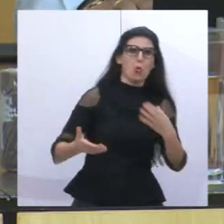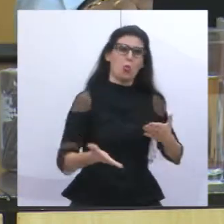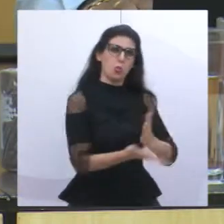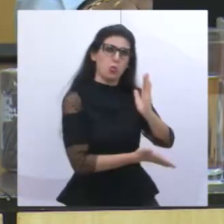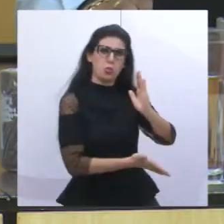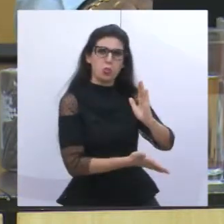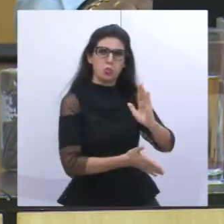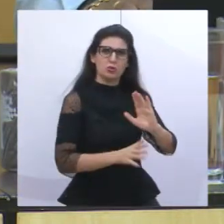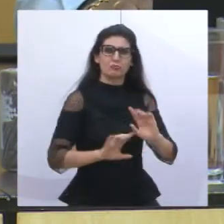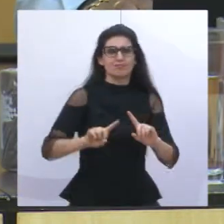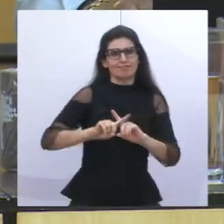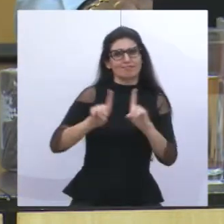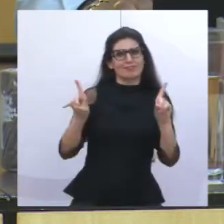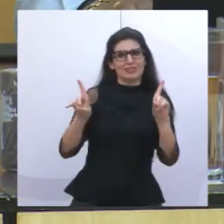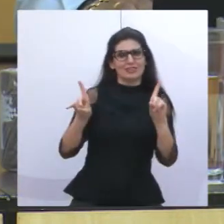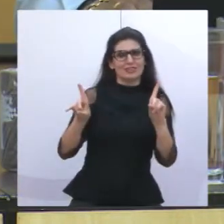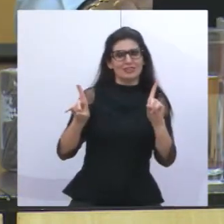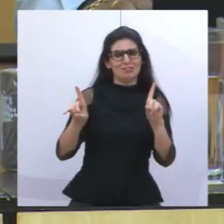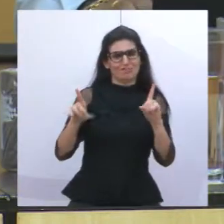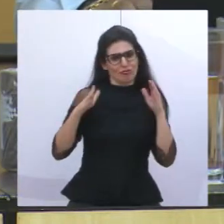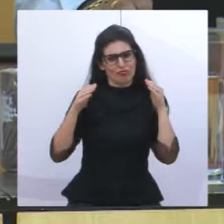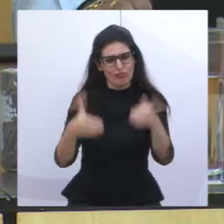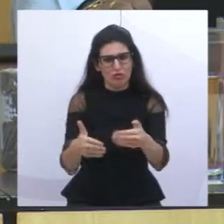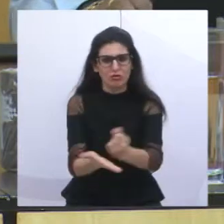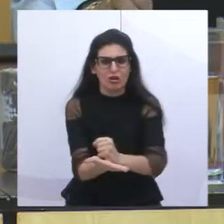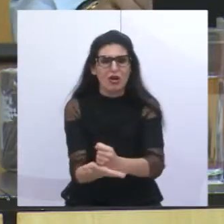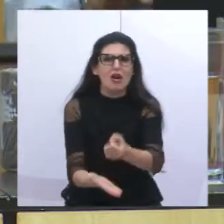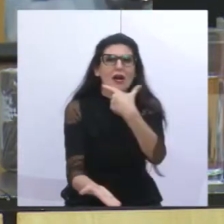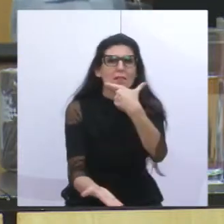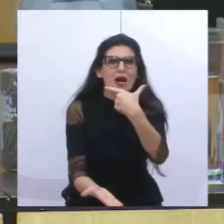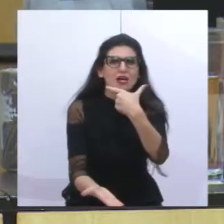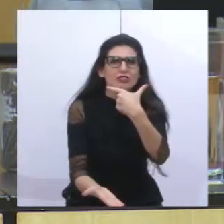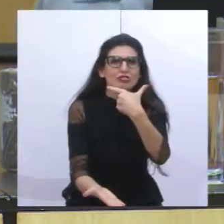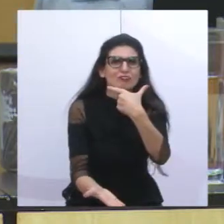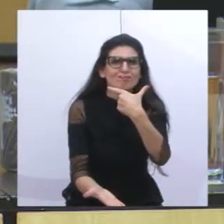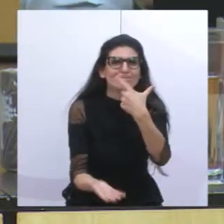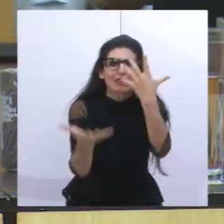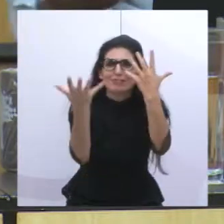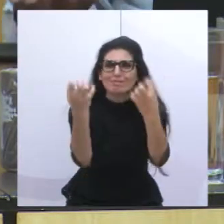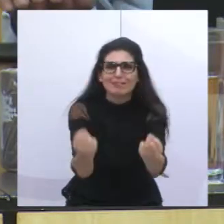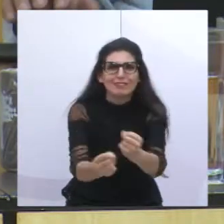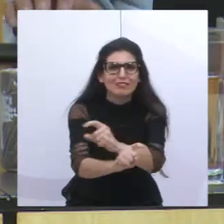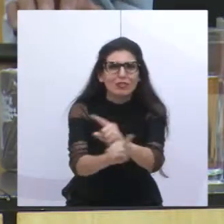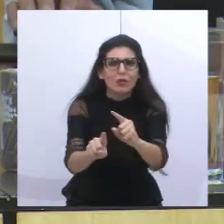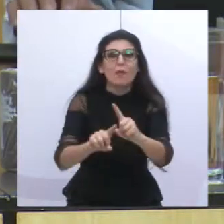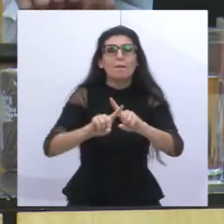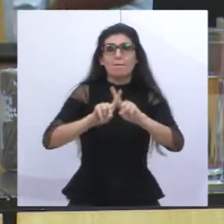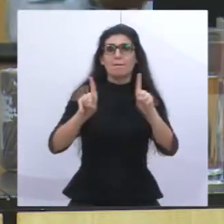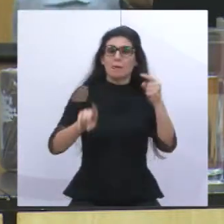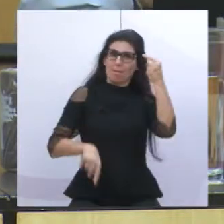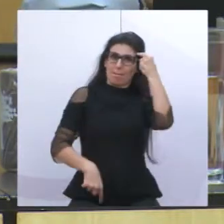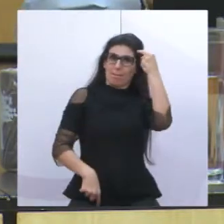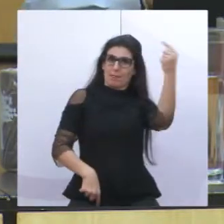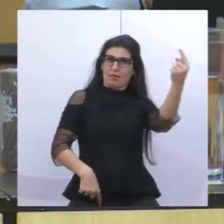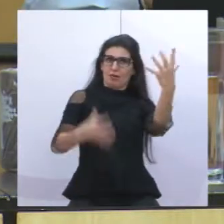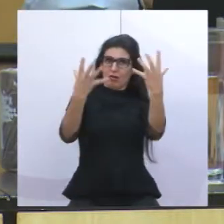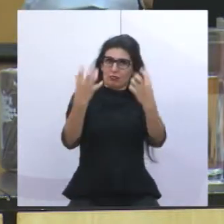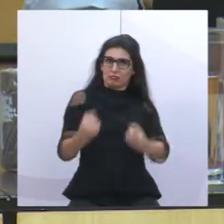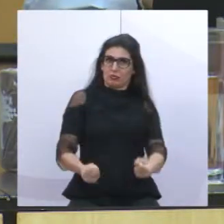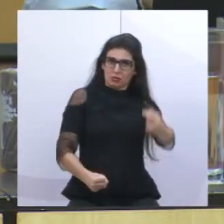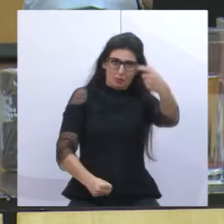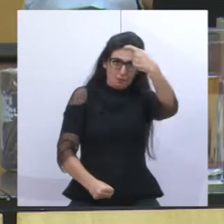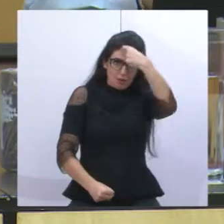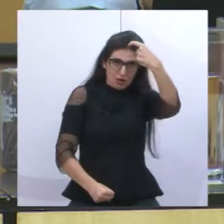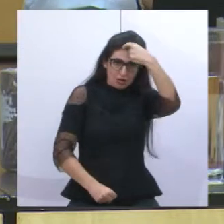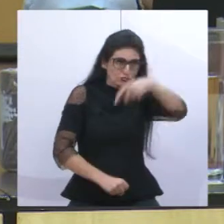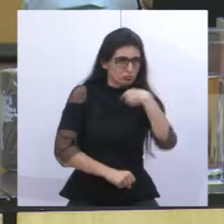só o médico, só o fato do medicamento. Como eu falei, eu aceito, não é, o pensamento de